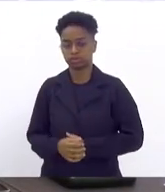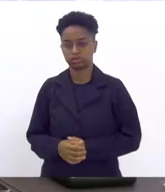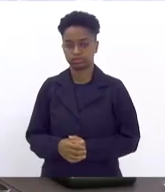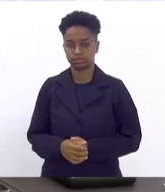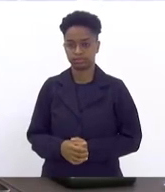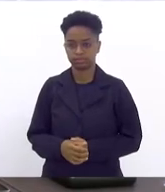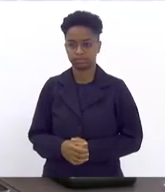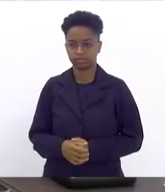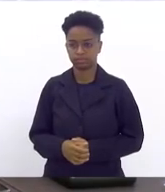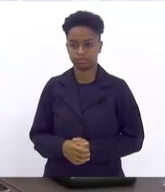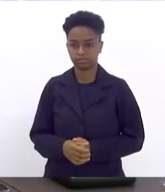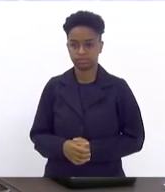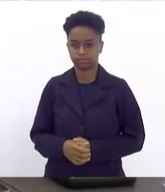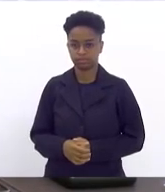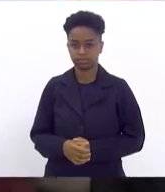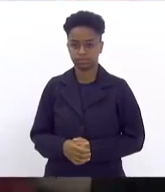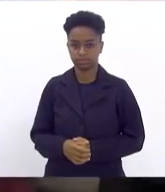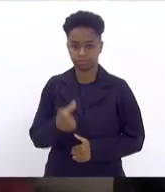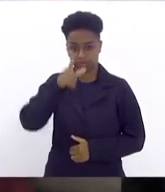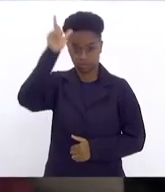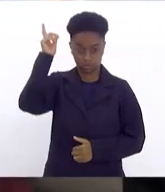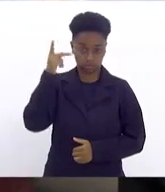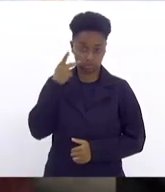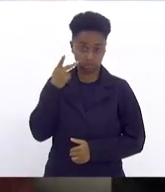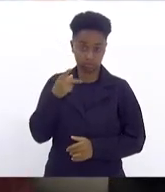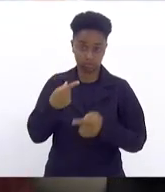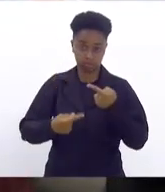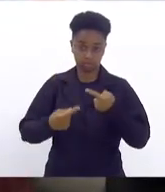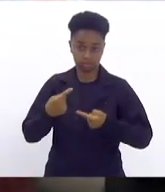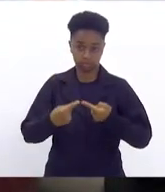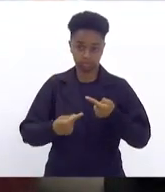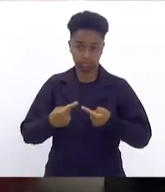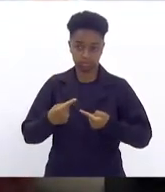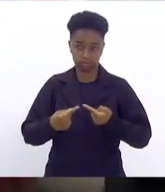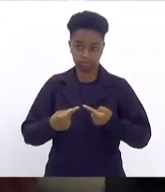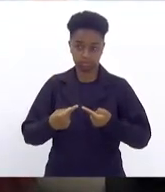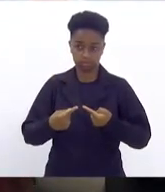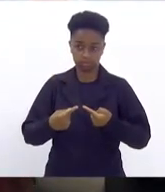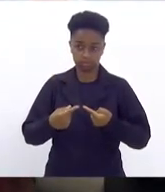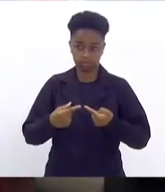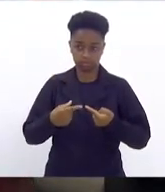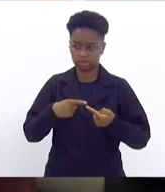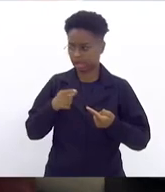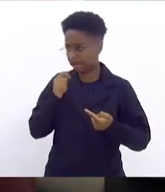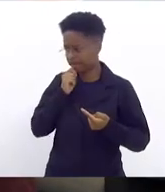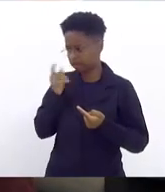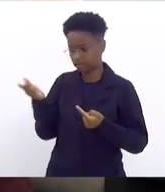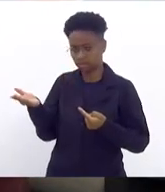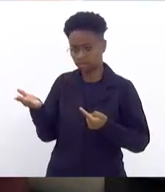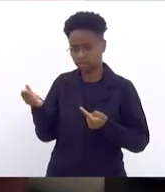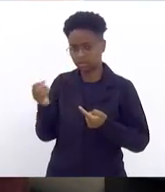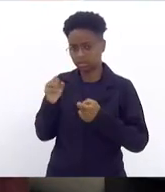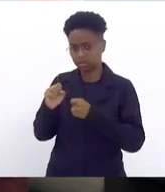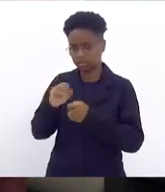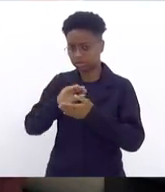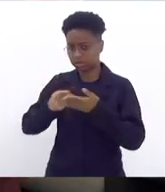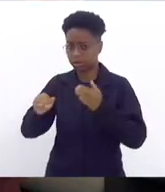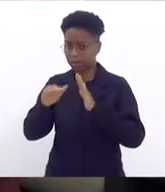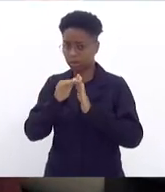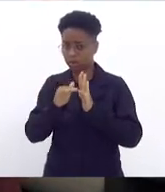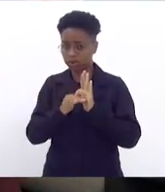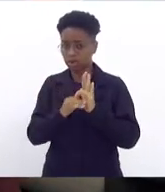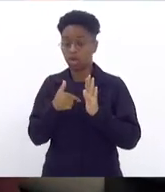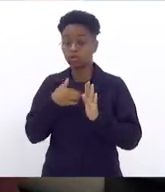Senhor presidente. Deputado Luiz Paulo, para discutir. Pediu a assessoria, deputado Cozzolino está aí ainda? Tá. Verificar caso contrário de pauta. Eu